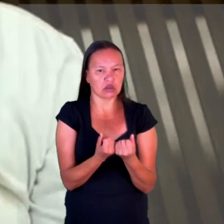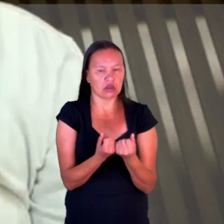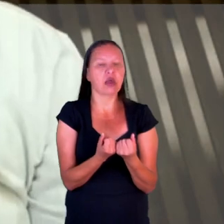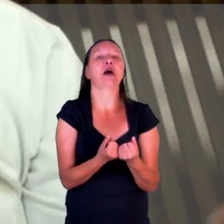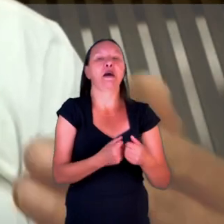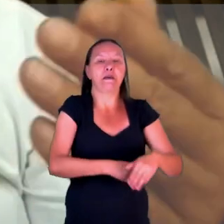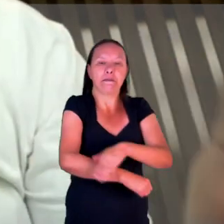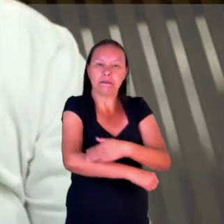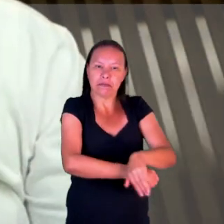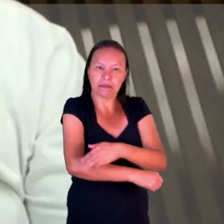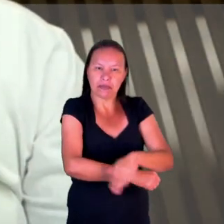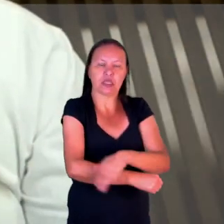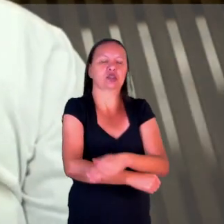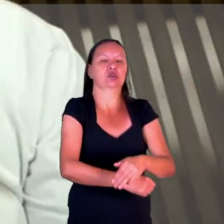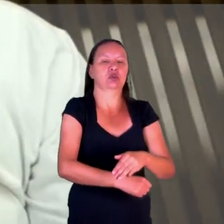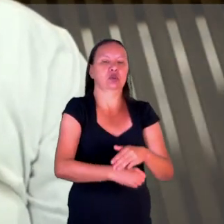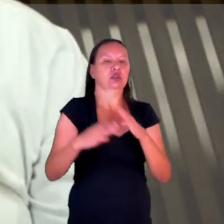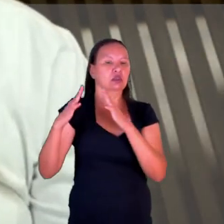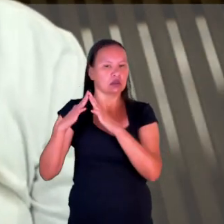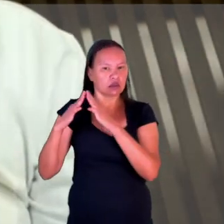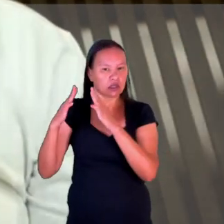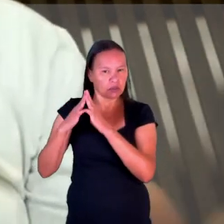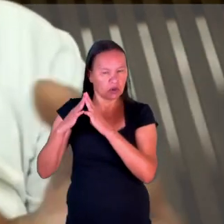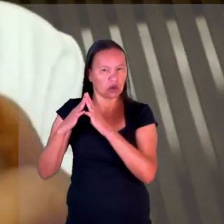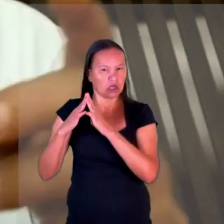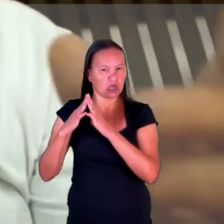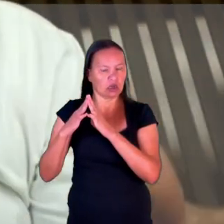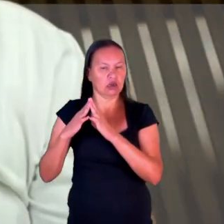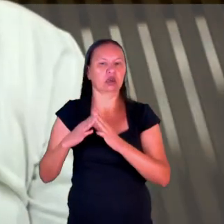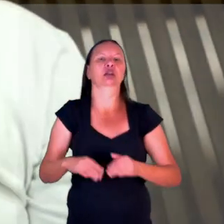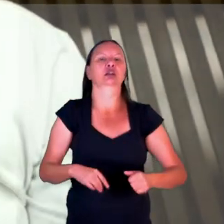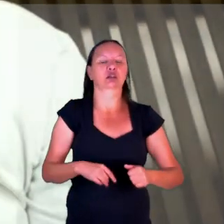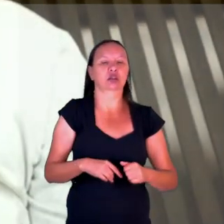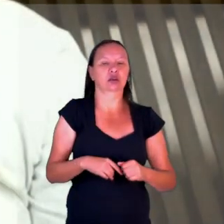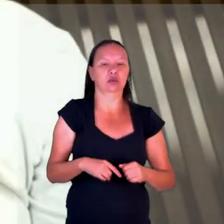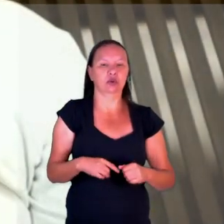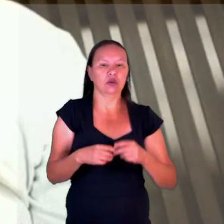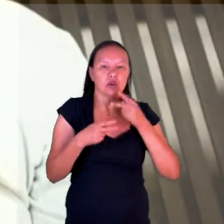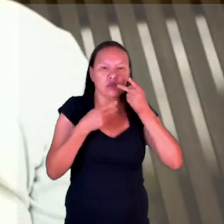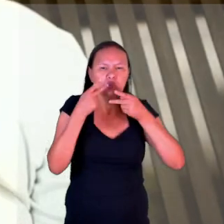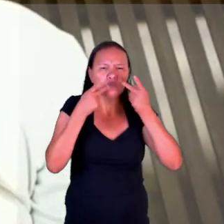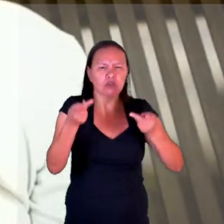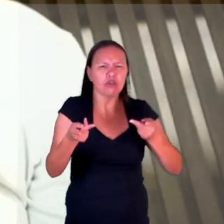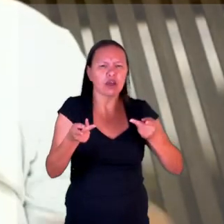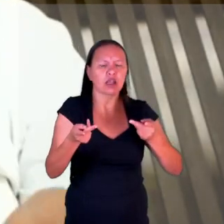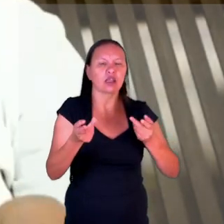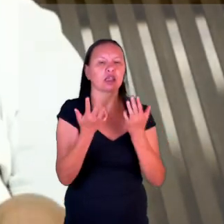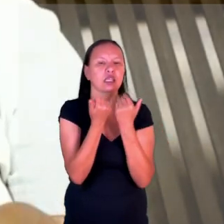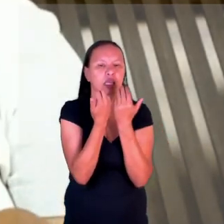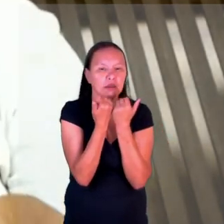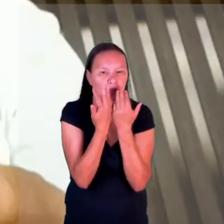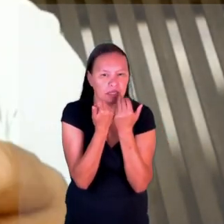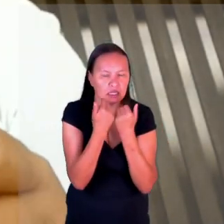periféricas dentre ela a população de rua quando a gente trata do do quesito alimentação